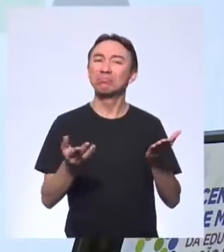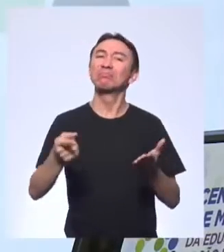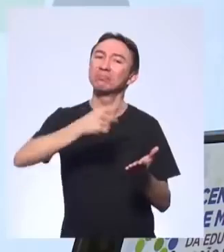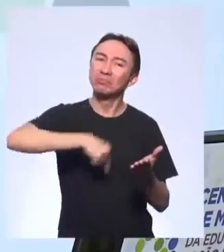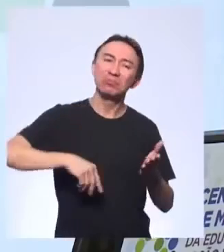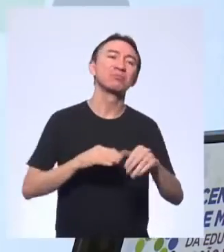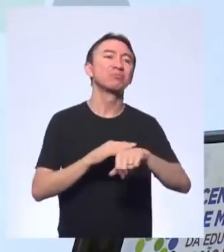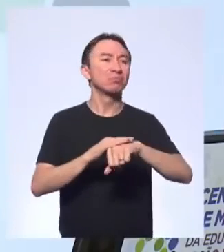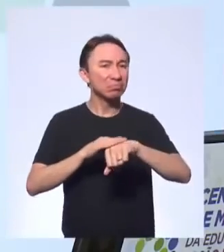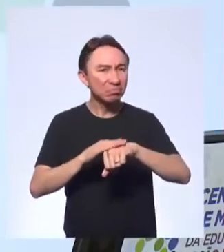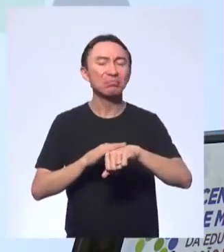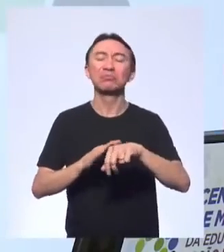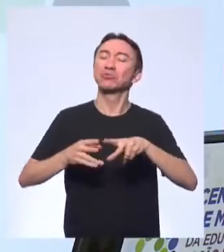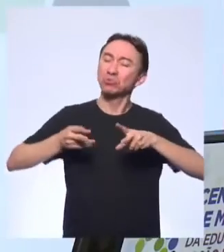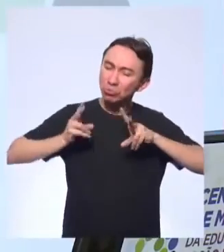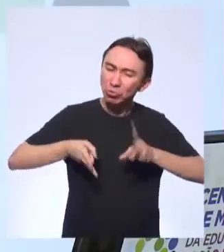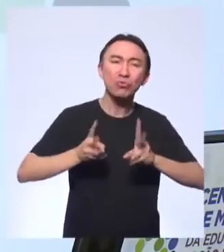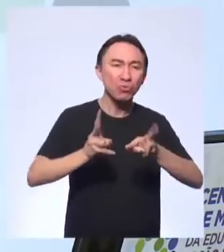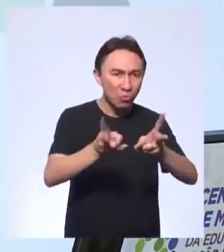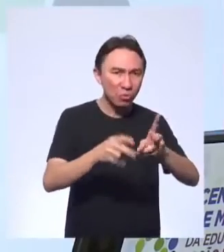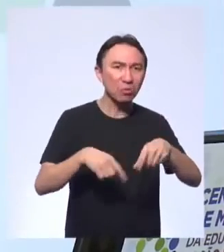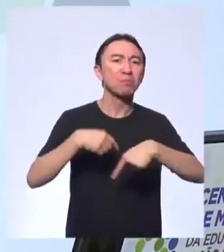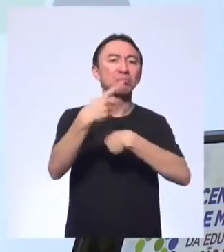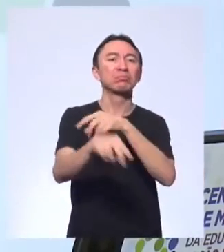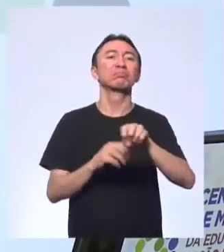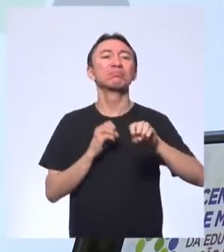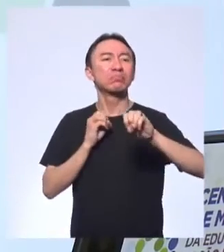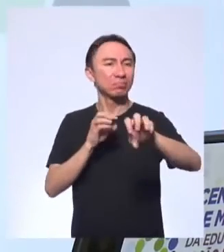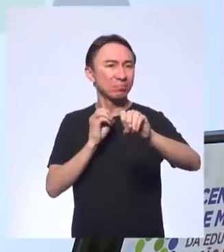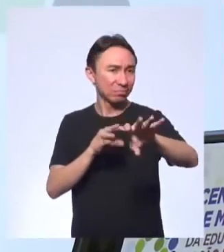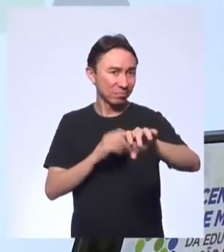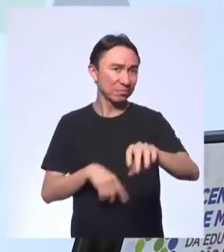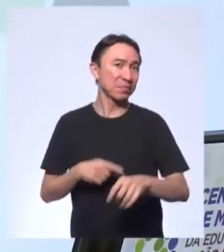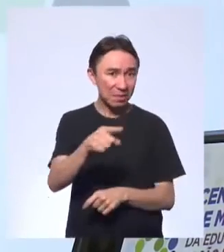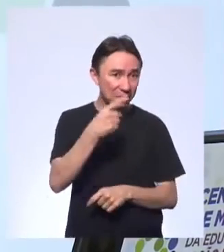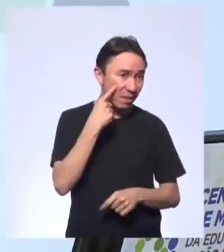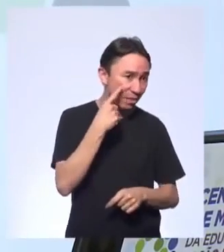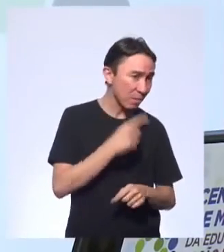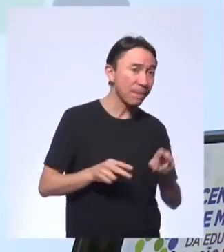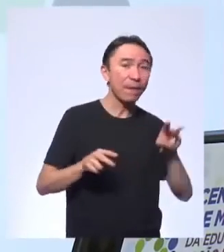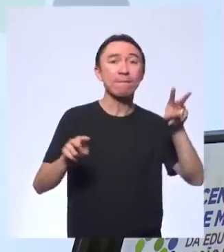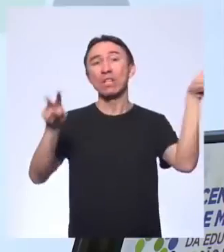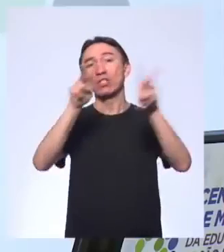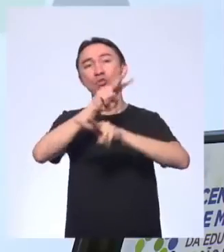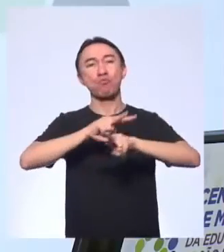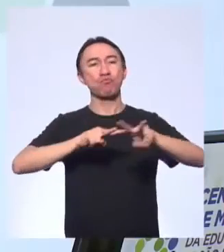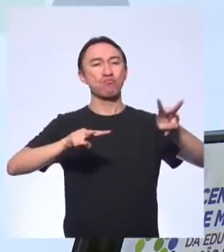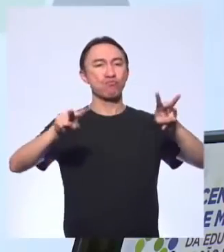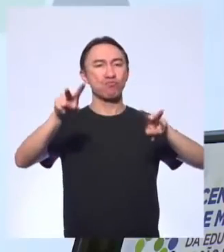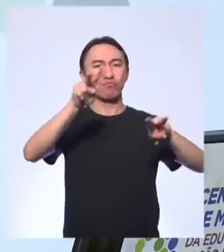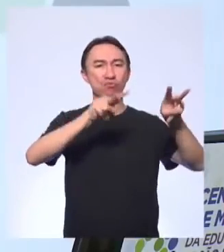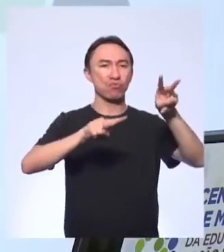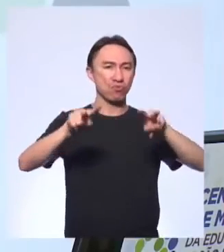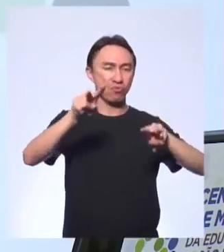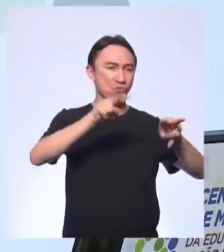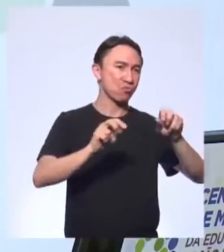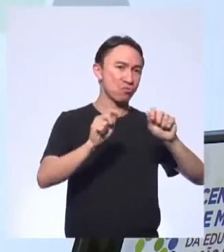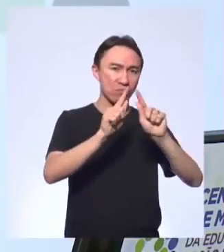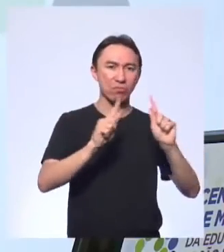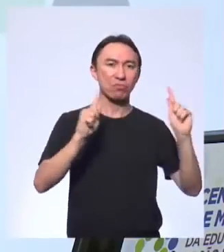também nas próximas aulas, tá? Então, aqui para vocês terem um panorama, e se a gente for pensar aí nessa causa de morte